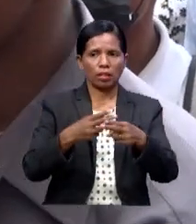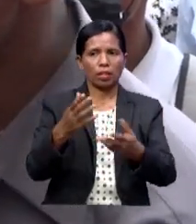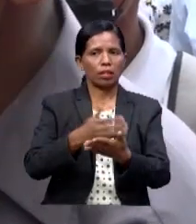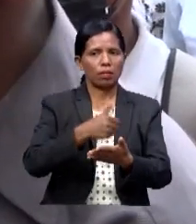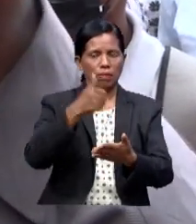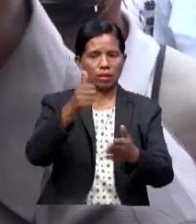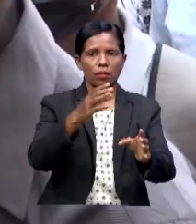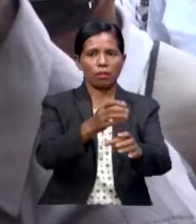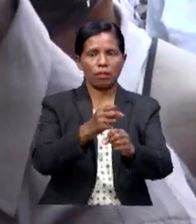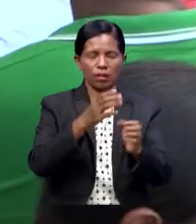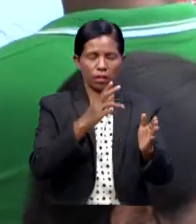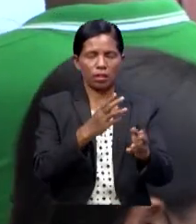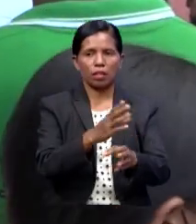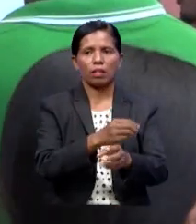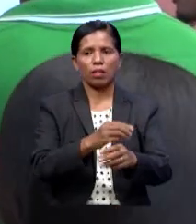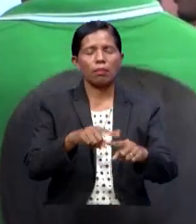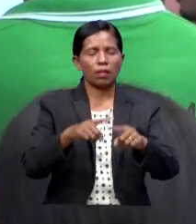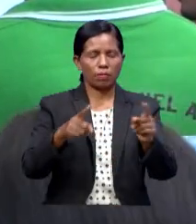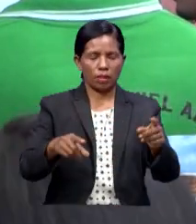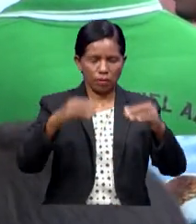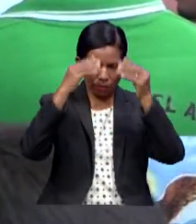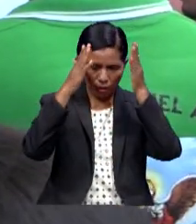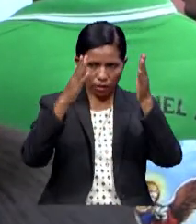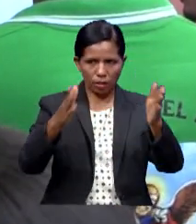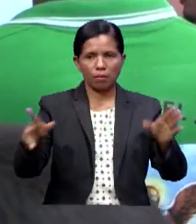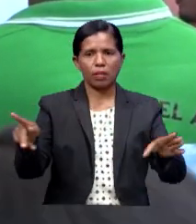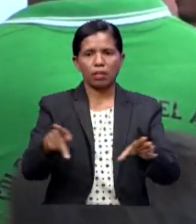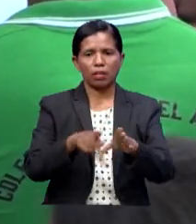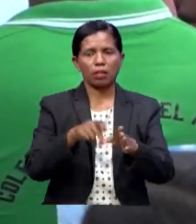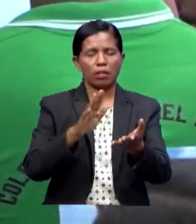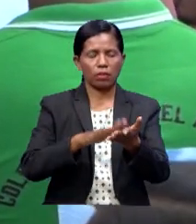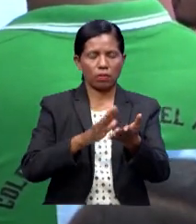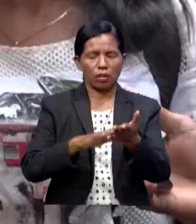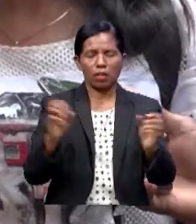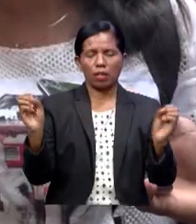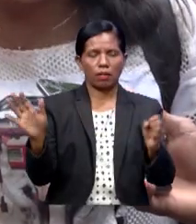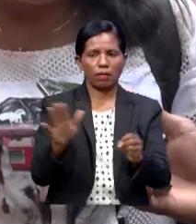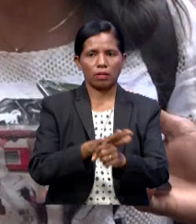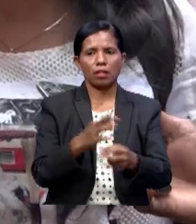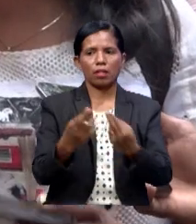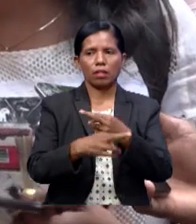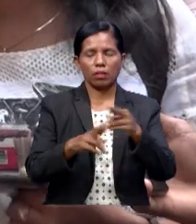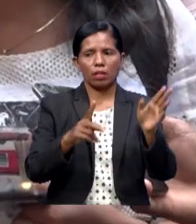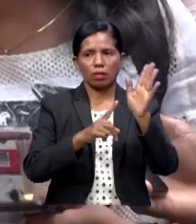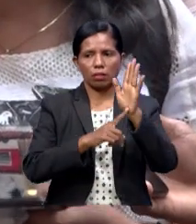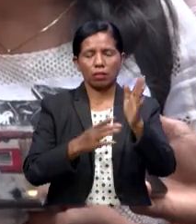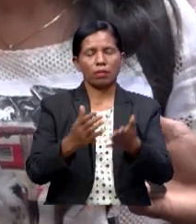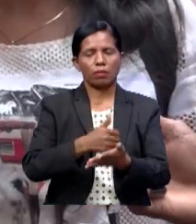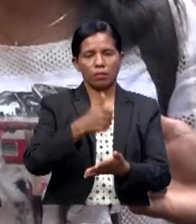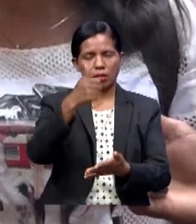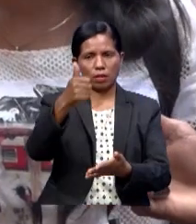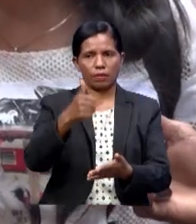recolha dados. Mai be professor voluntário Balu nia presença ia escola la máximo, mai be resultado ha tudo passa wa